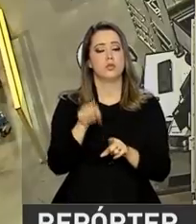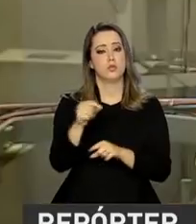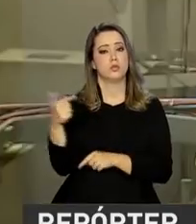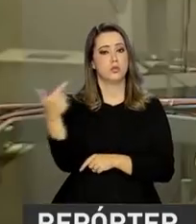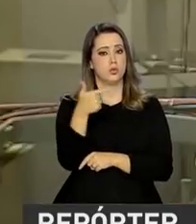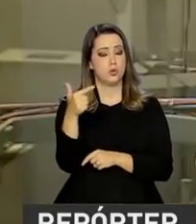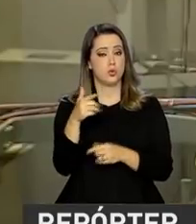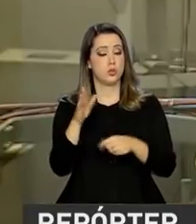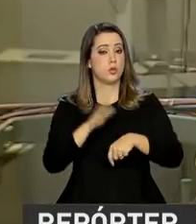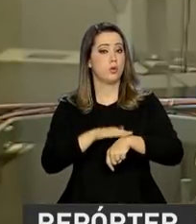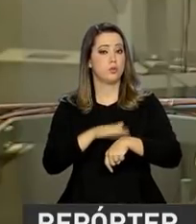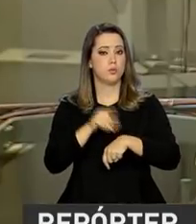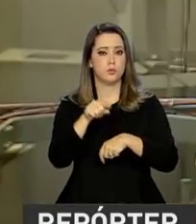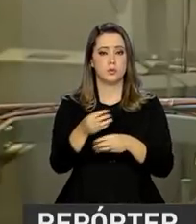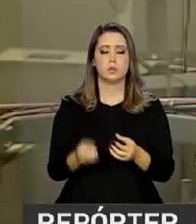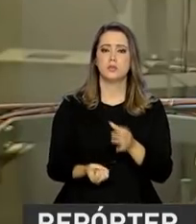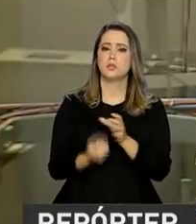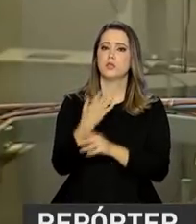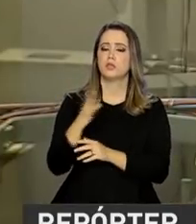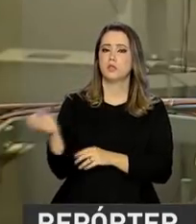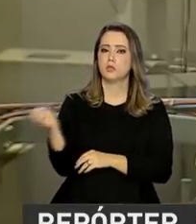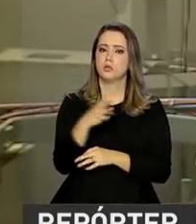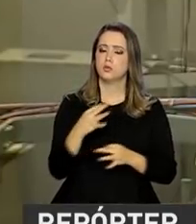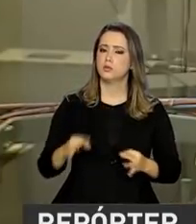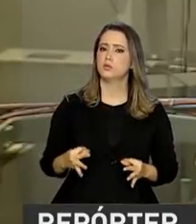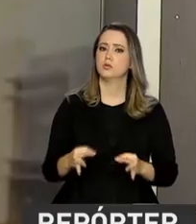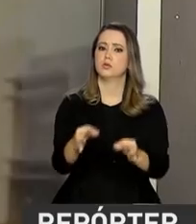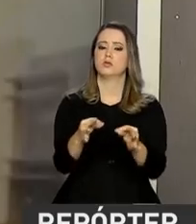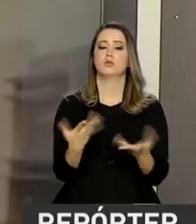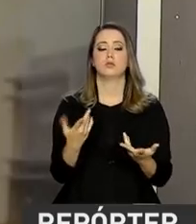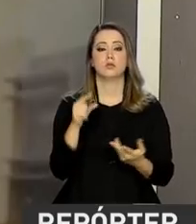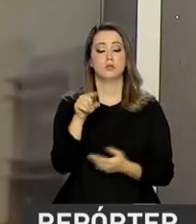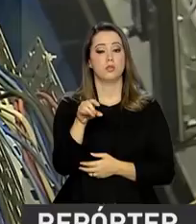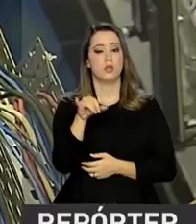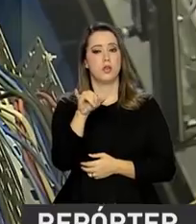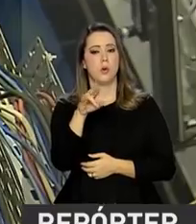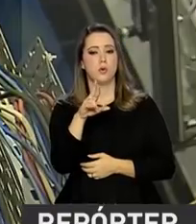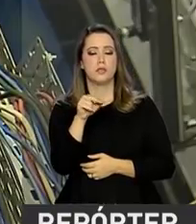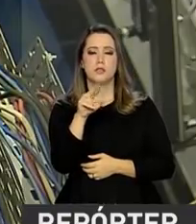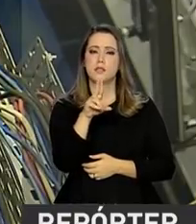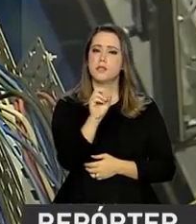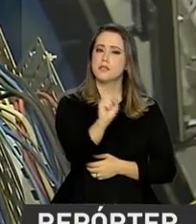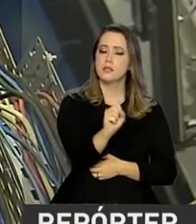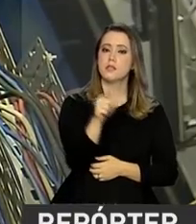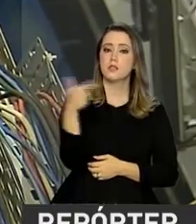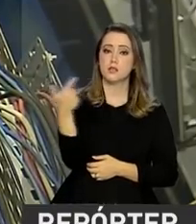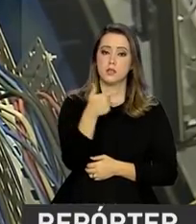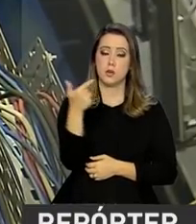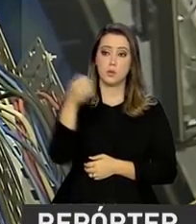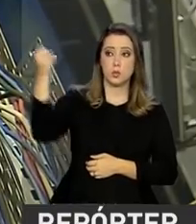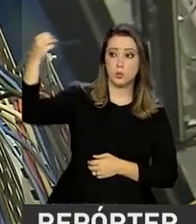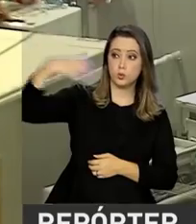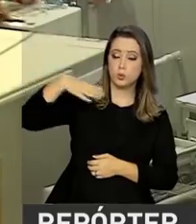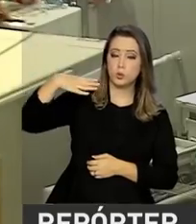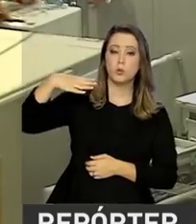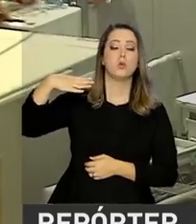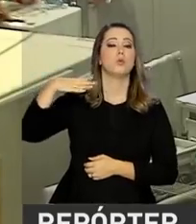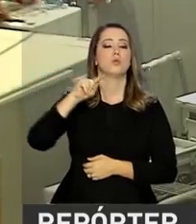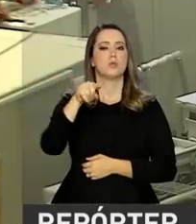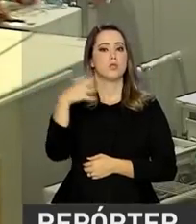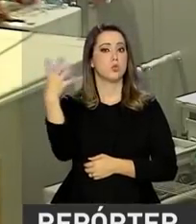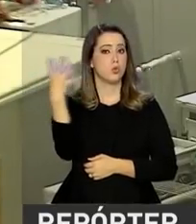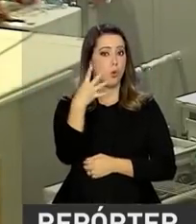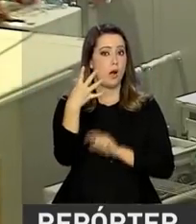geração, está prestes a ganhar um parceiro mais moderno e potente, o Sirius, que vai ser a segunda fonte de luz sincrotron de